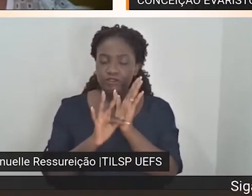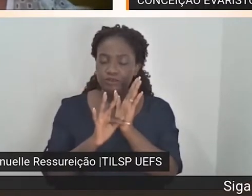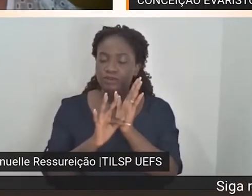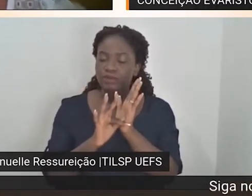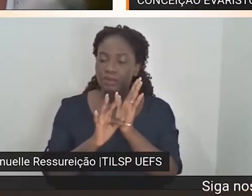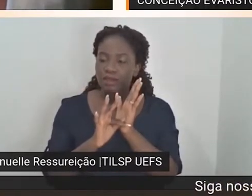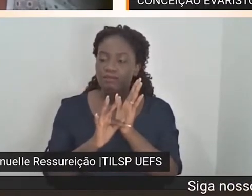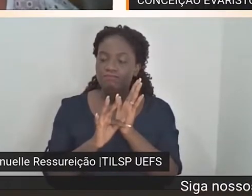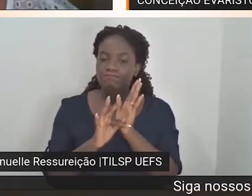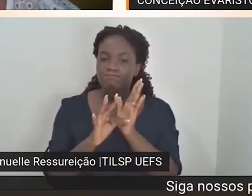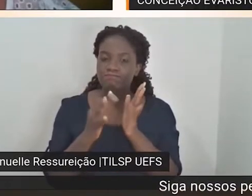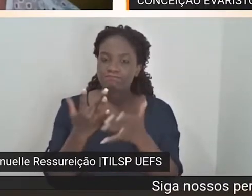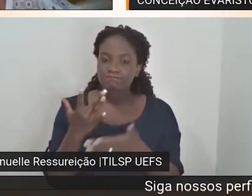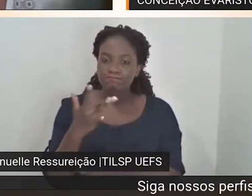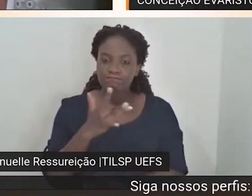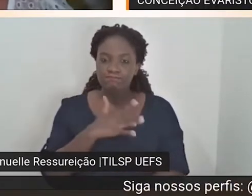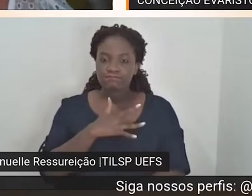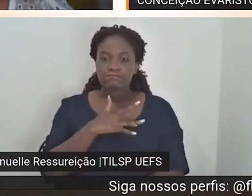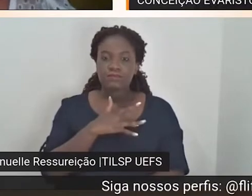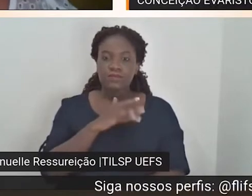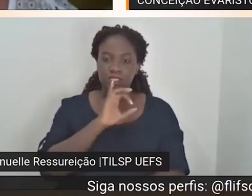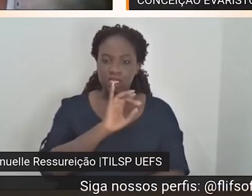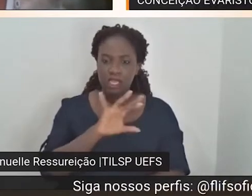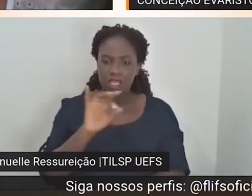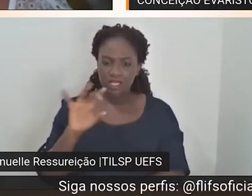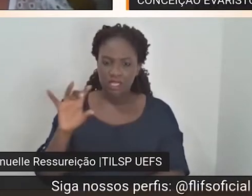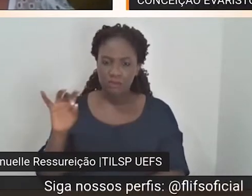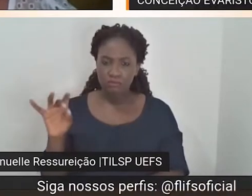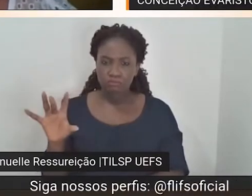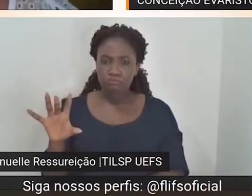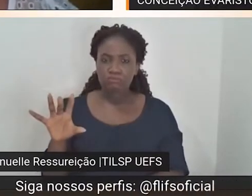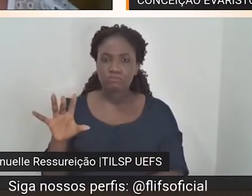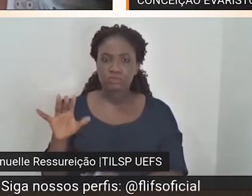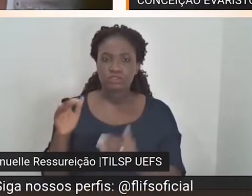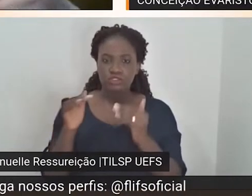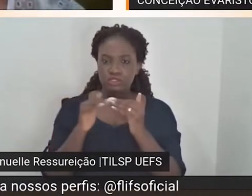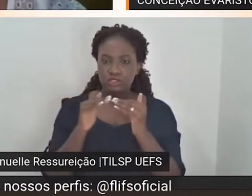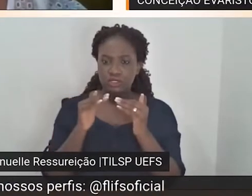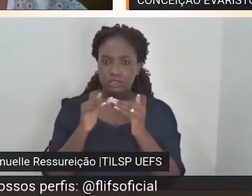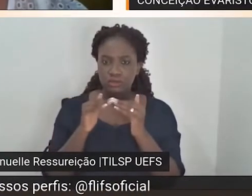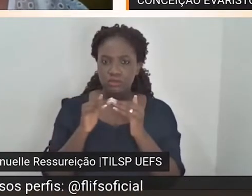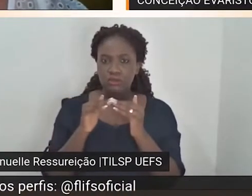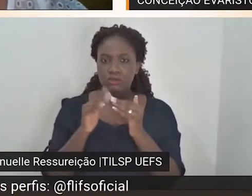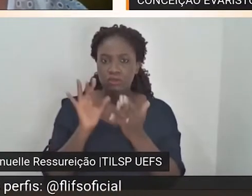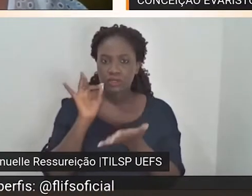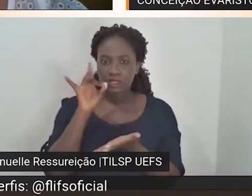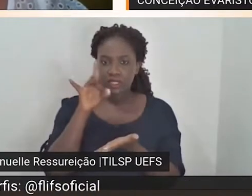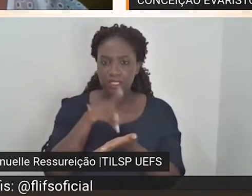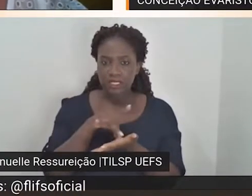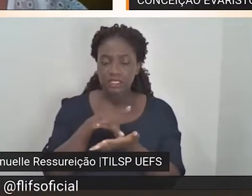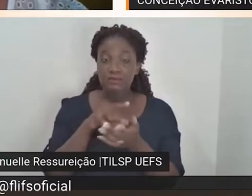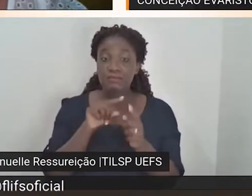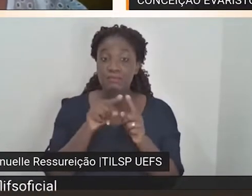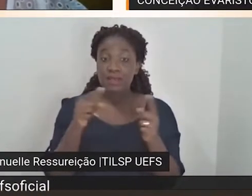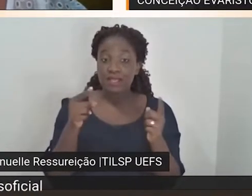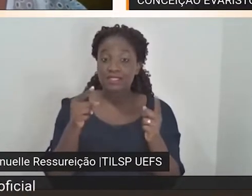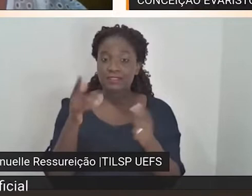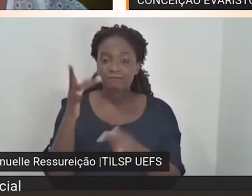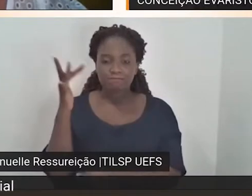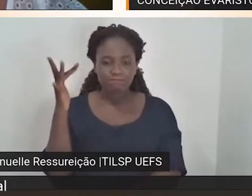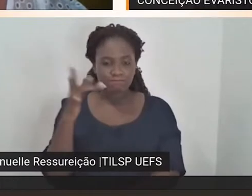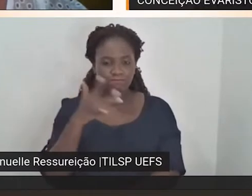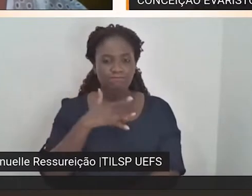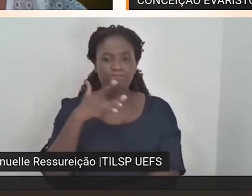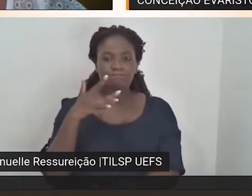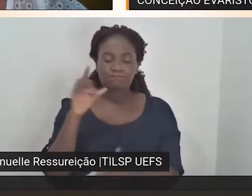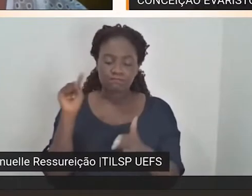um da gente, claro que da sua maneira, né, a partir da sua própria realidade, mas ele nos toca de forma profunda.